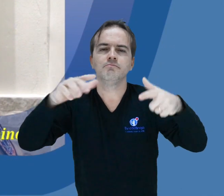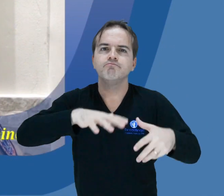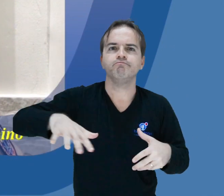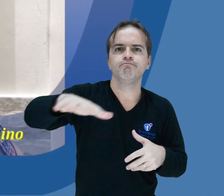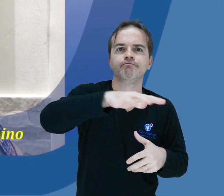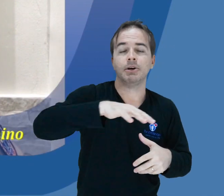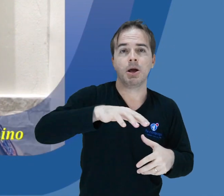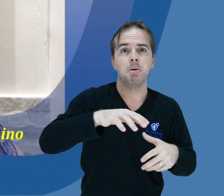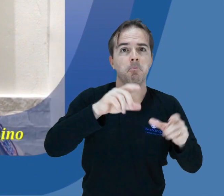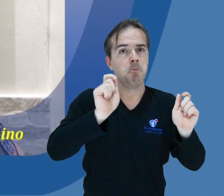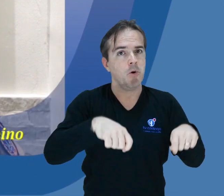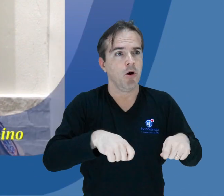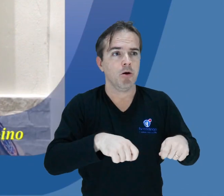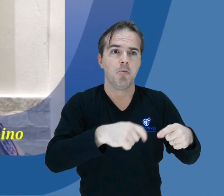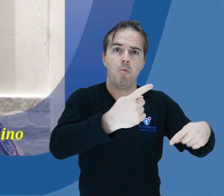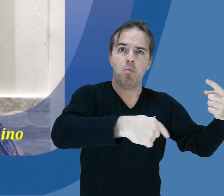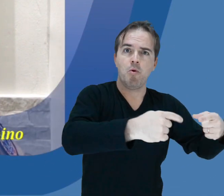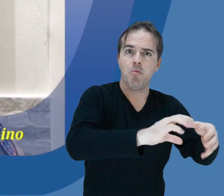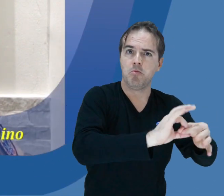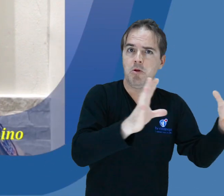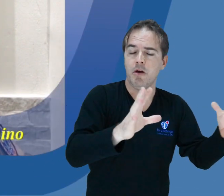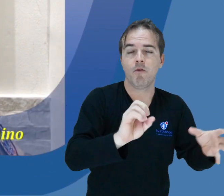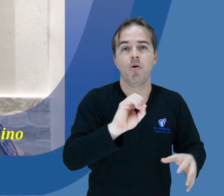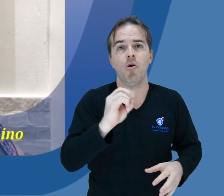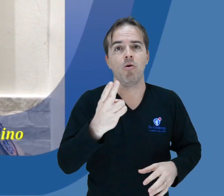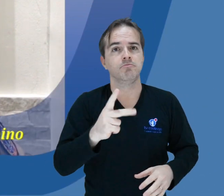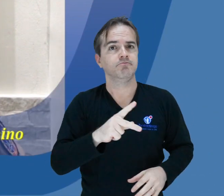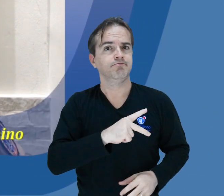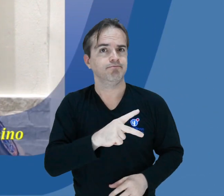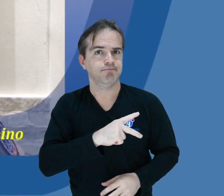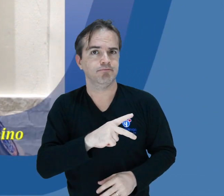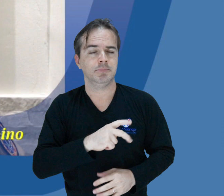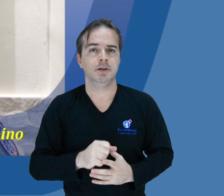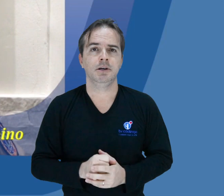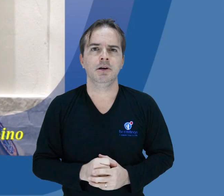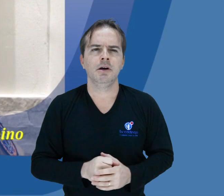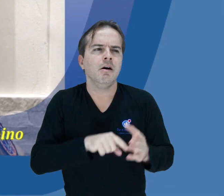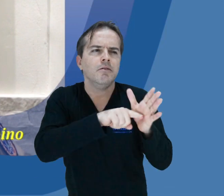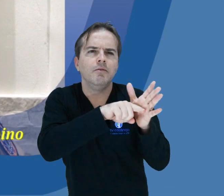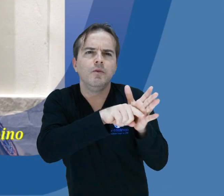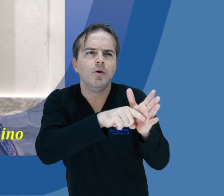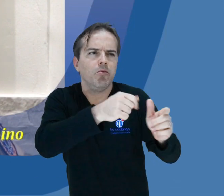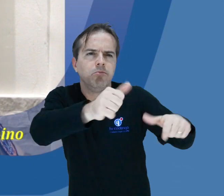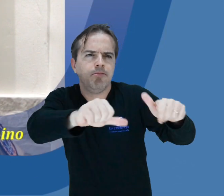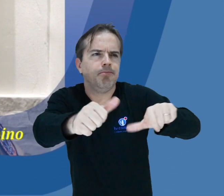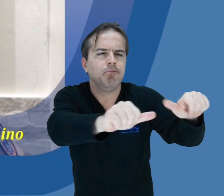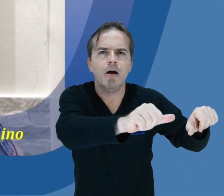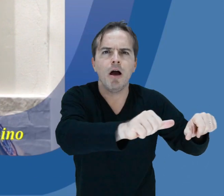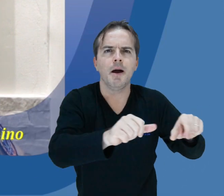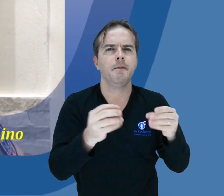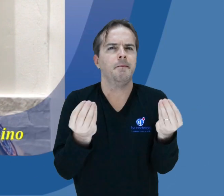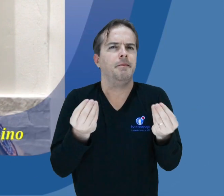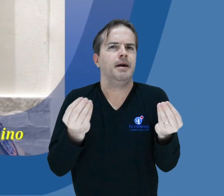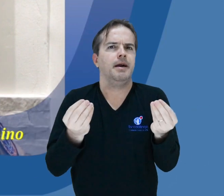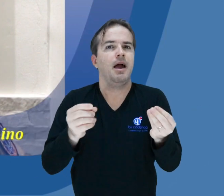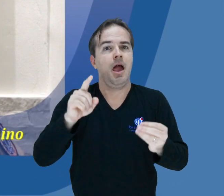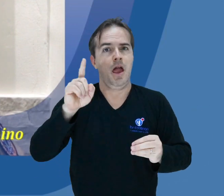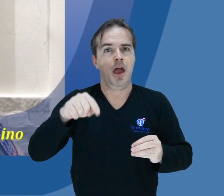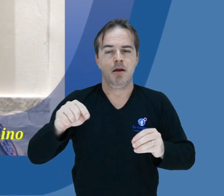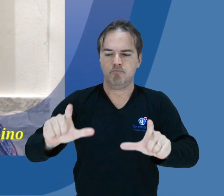ou privados. Essas vistorias, elas são necessárias para a emissão